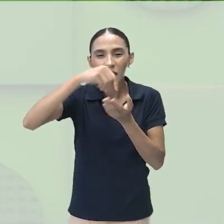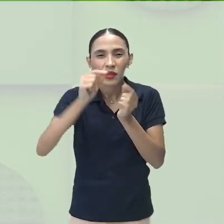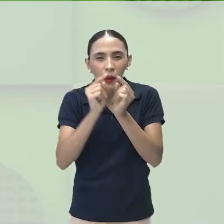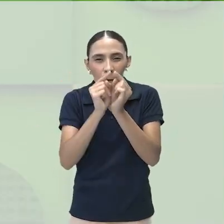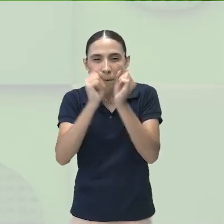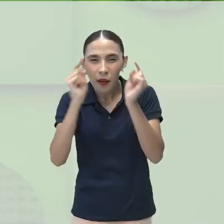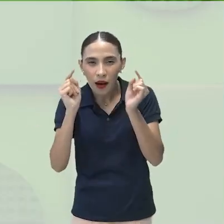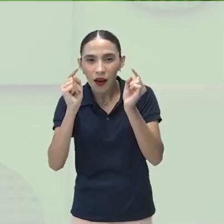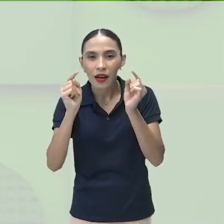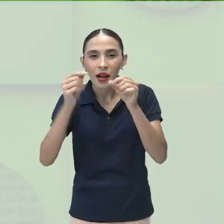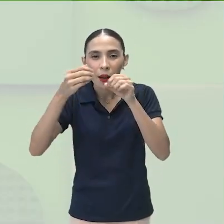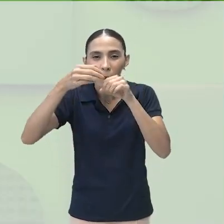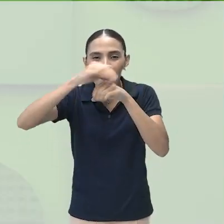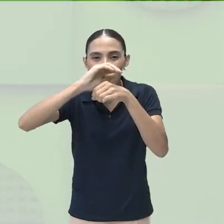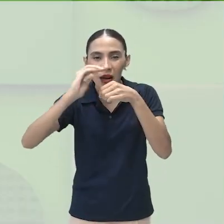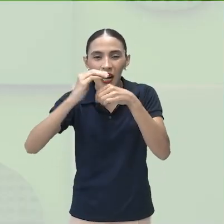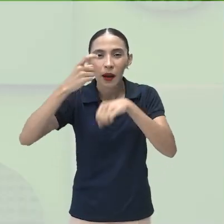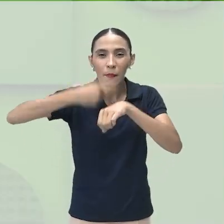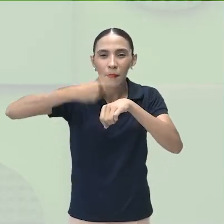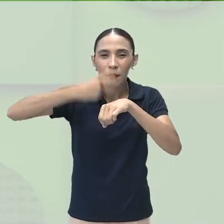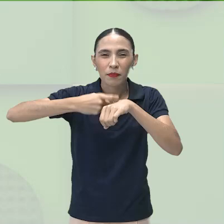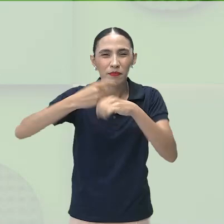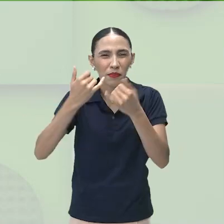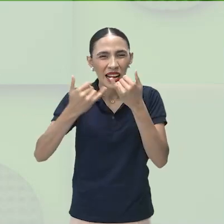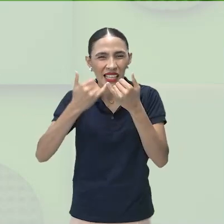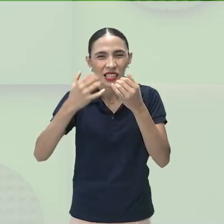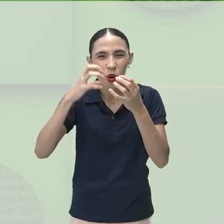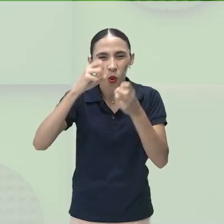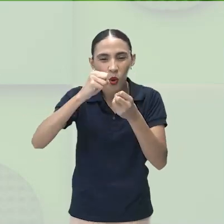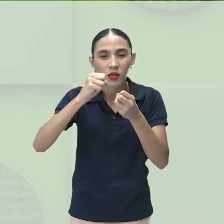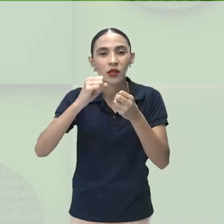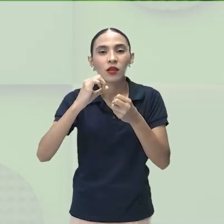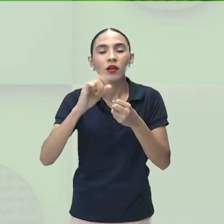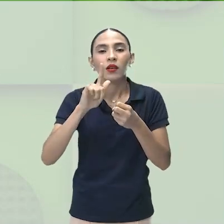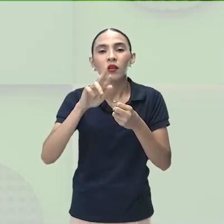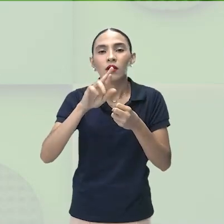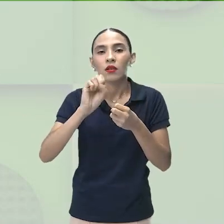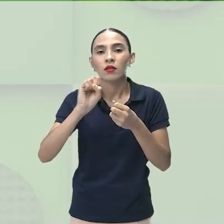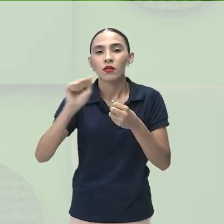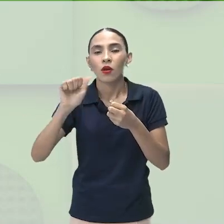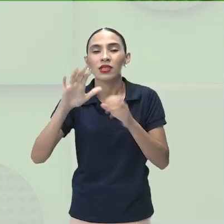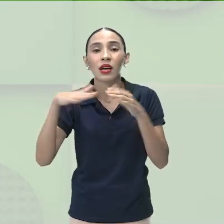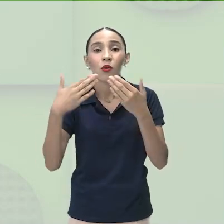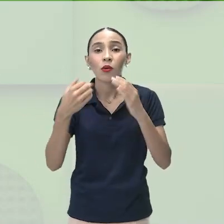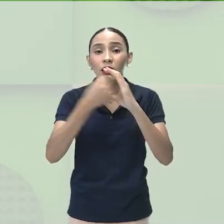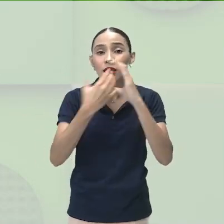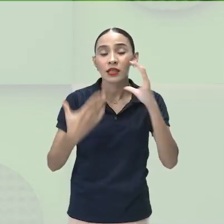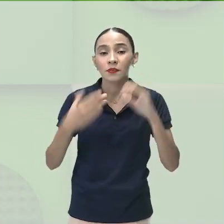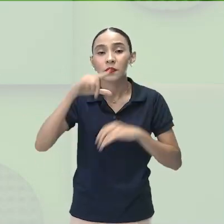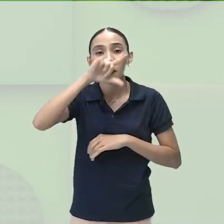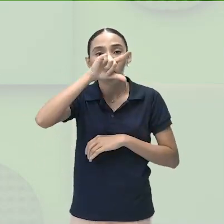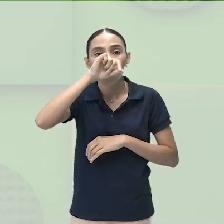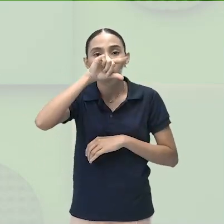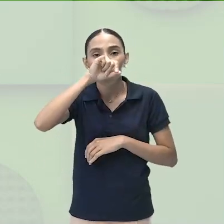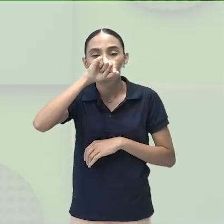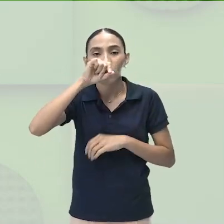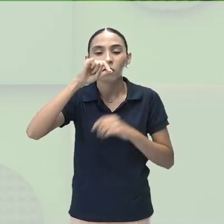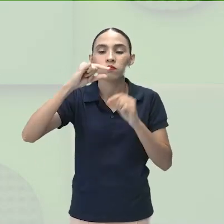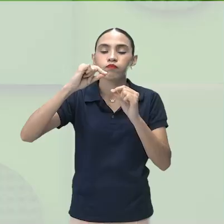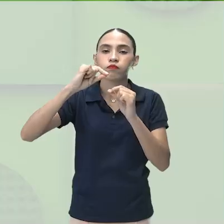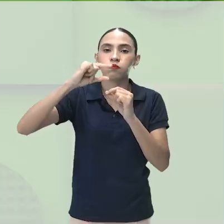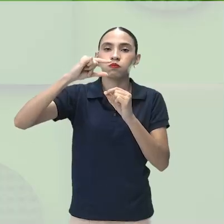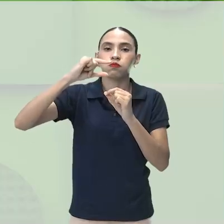e com casca mais grossa, qual característica tinha prevalecido nesses grupos? Um bico mais robusto,